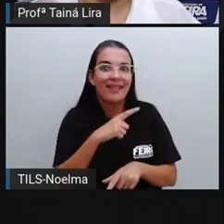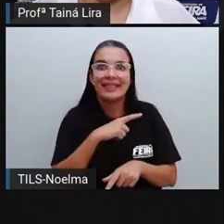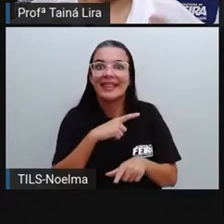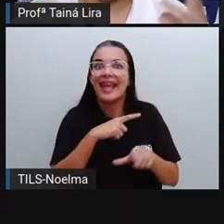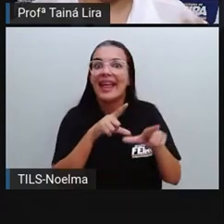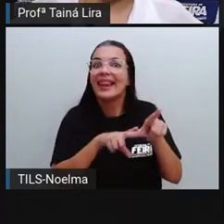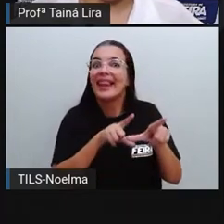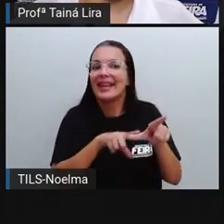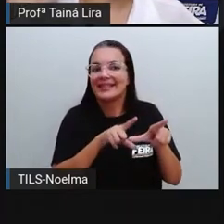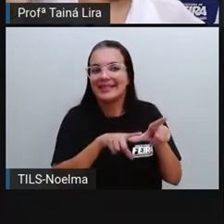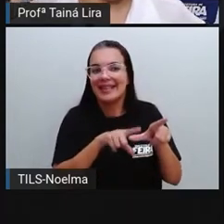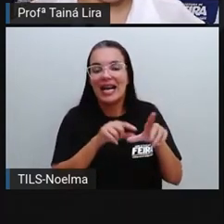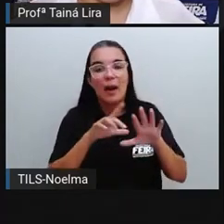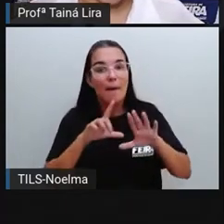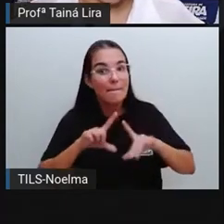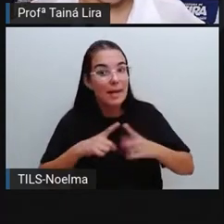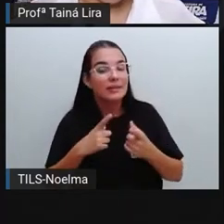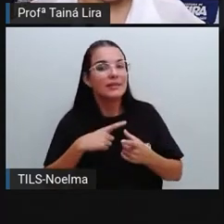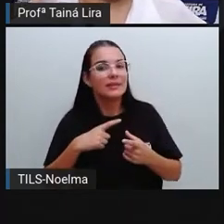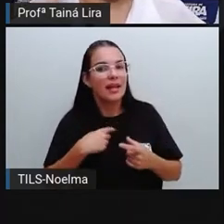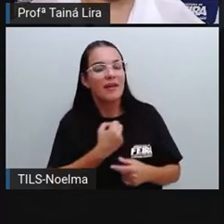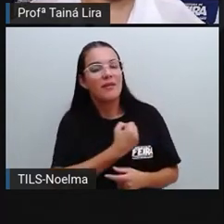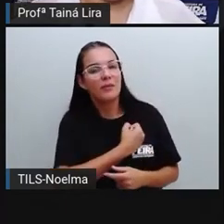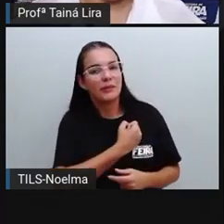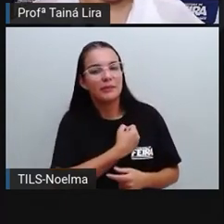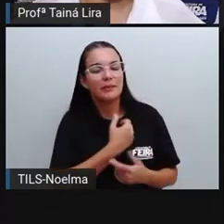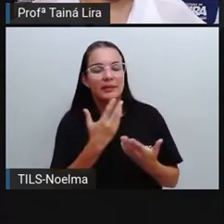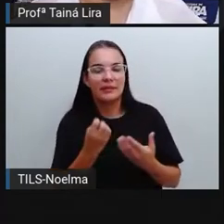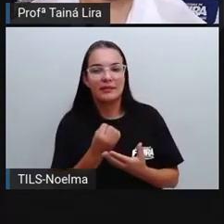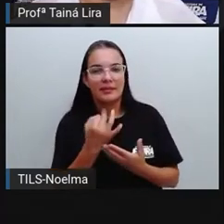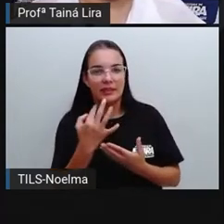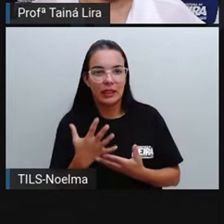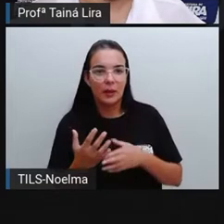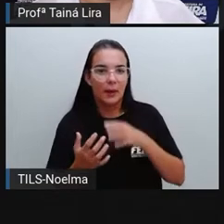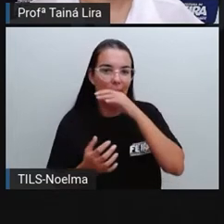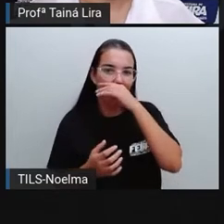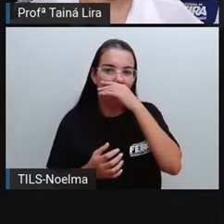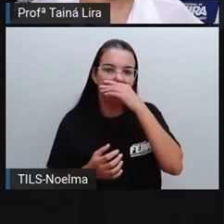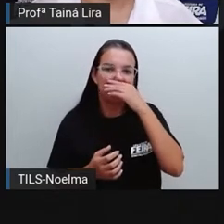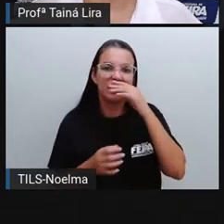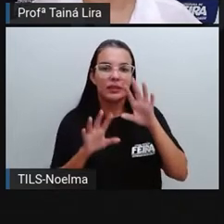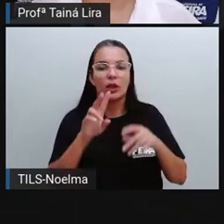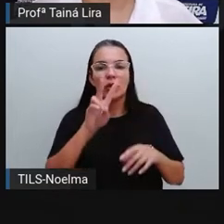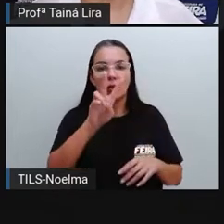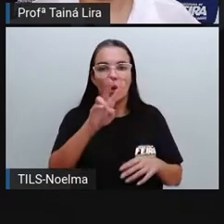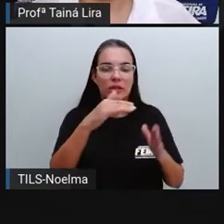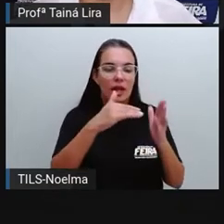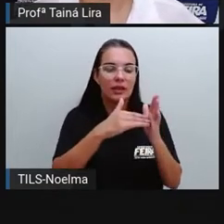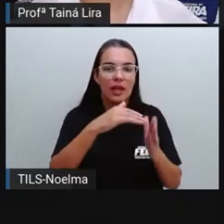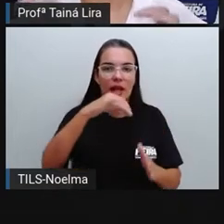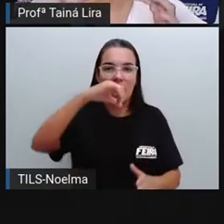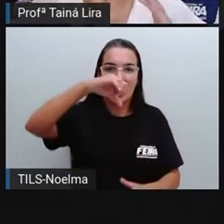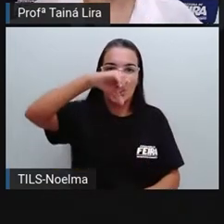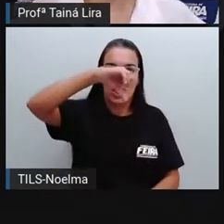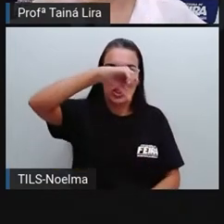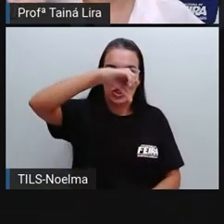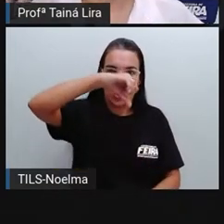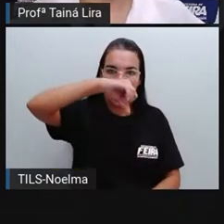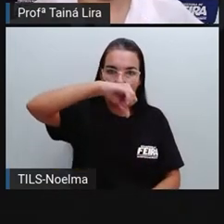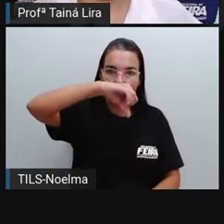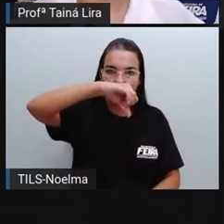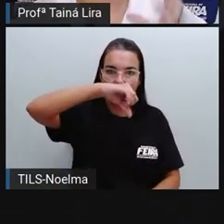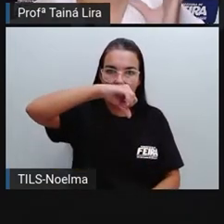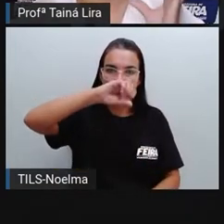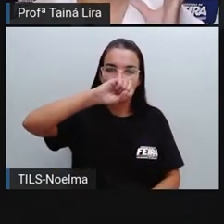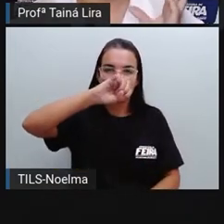não tem número, tem letra, mas ela tem um valor. Então, olha lá, os valores numéricos vão de 2 a 9. Então, se a gente for organizar